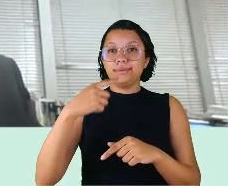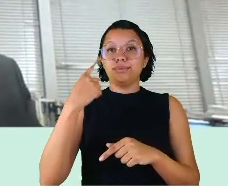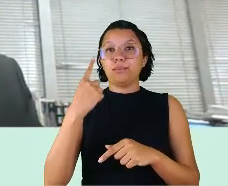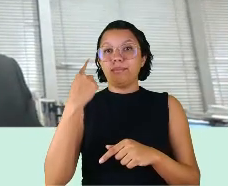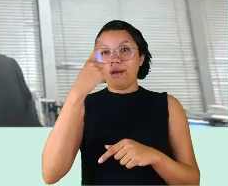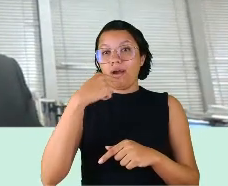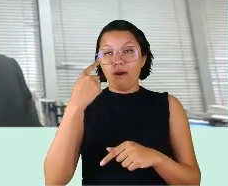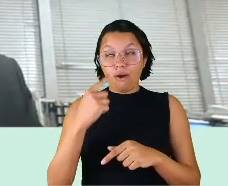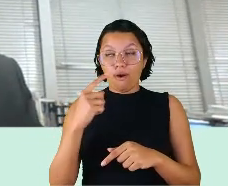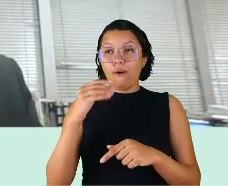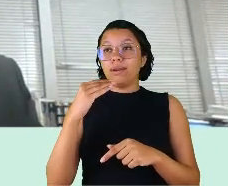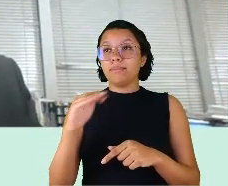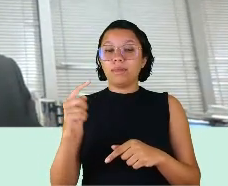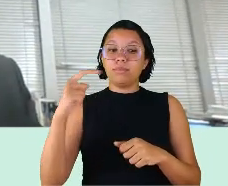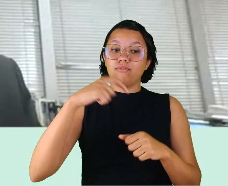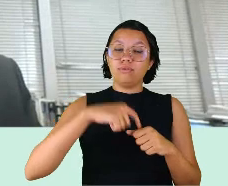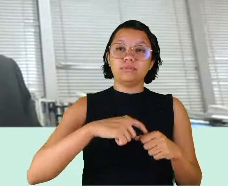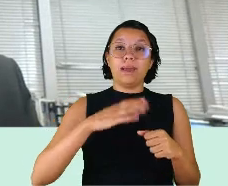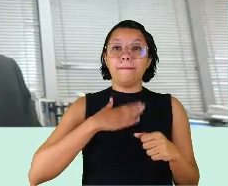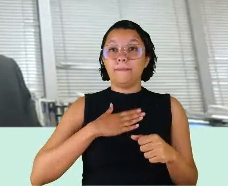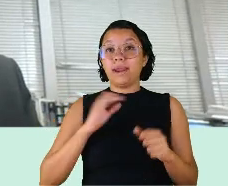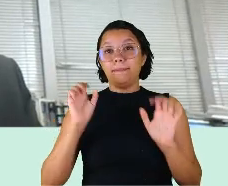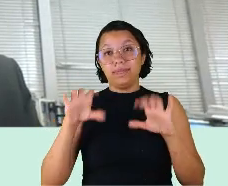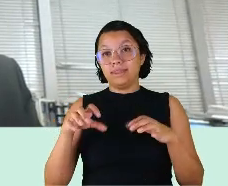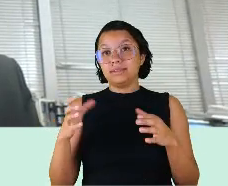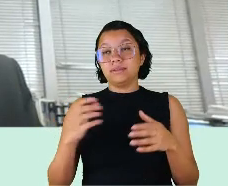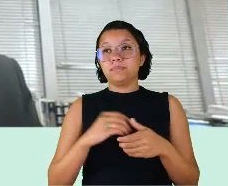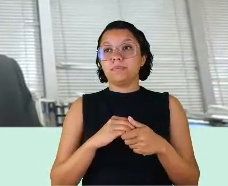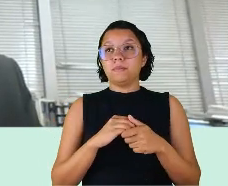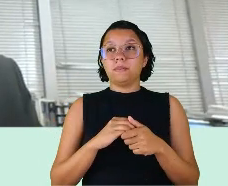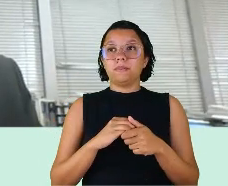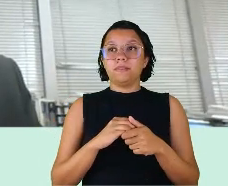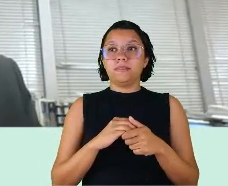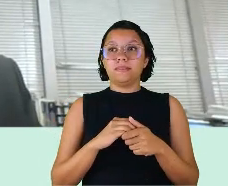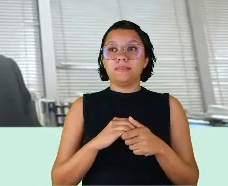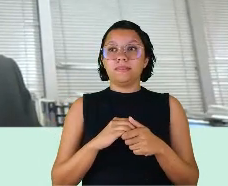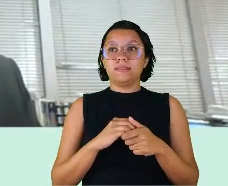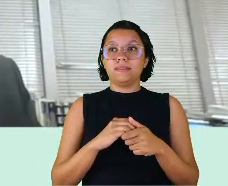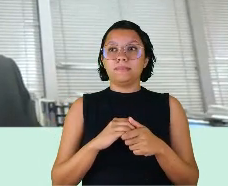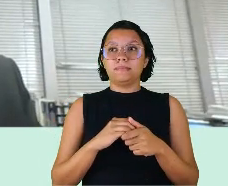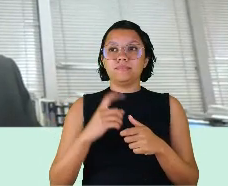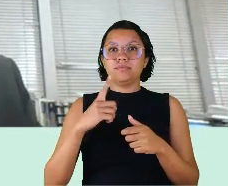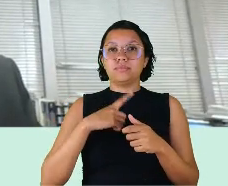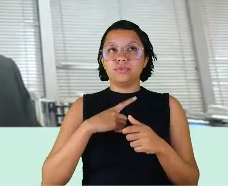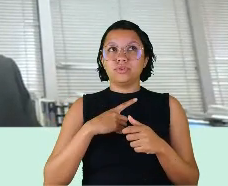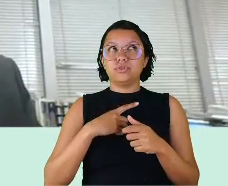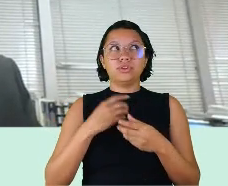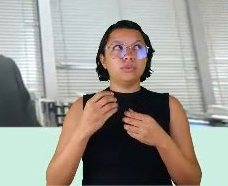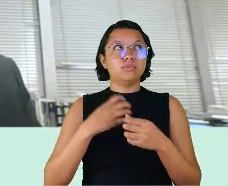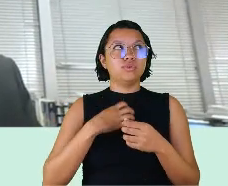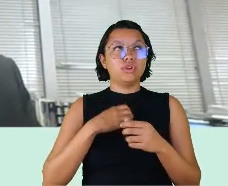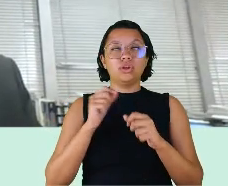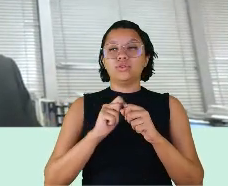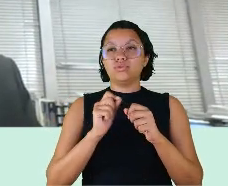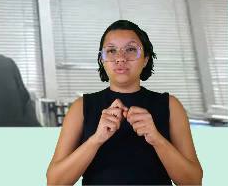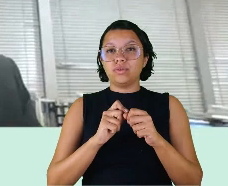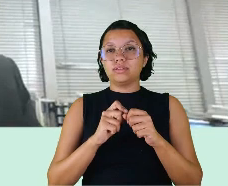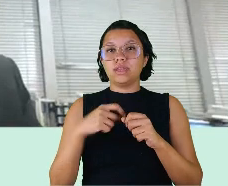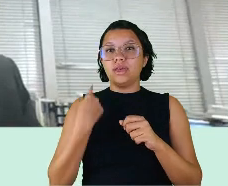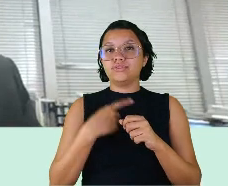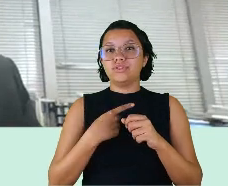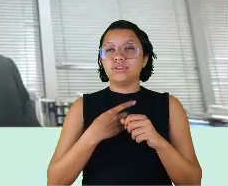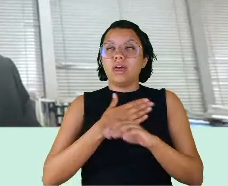não é isso? E aqui, pelo menos para mim, é assim, né? E tinha aquela rotina, né? E a gente